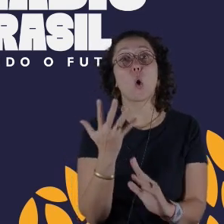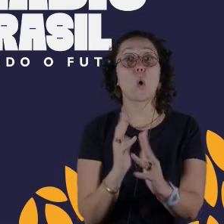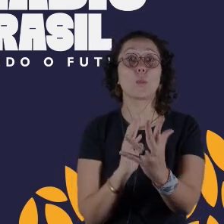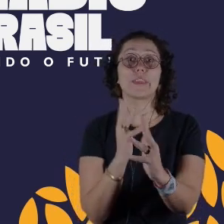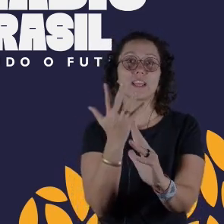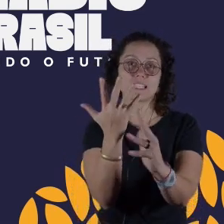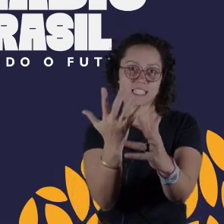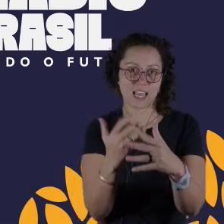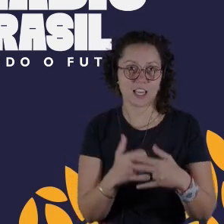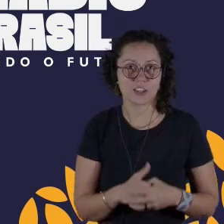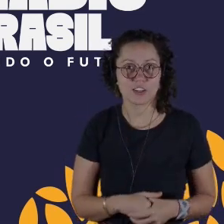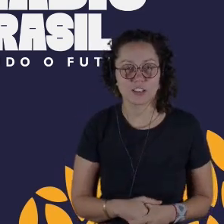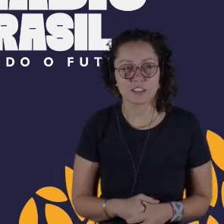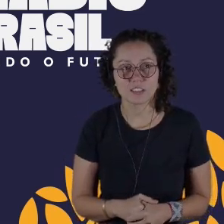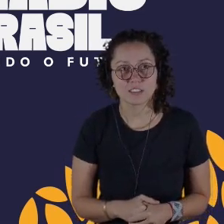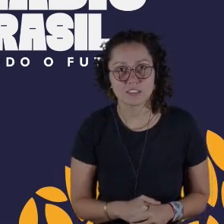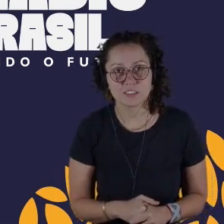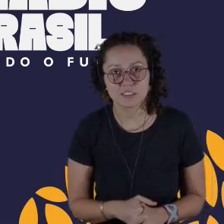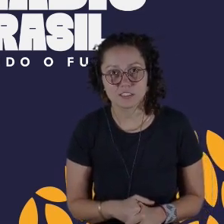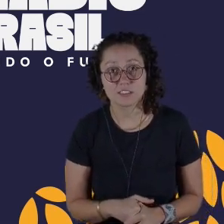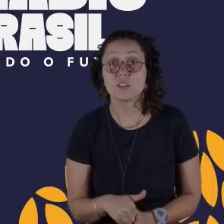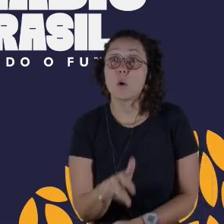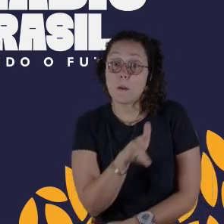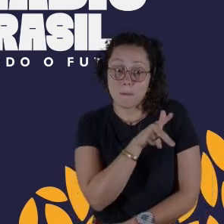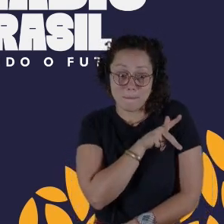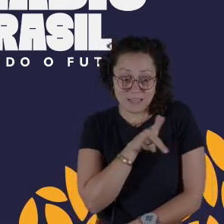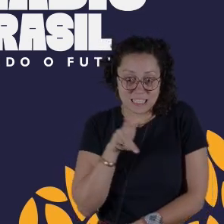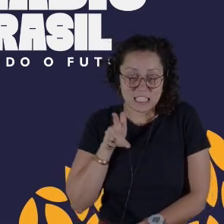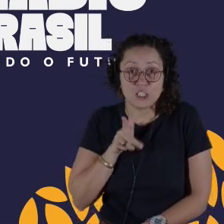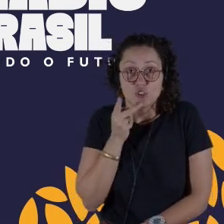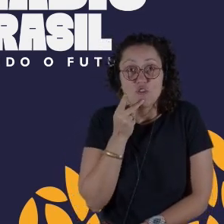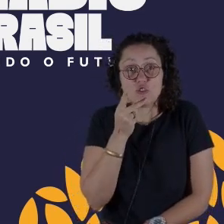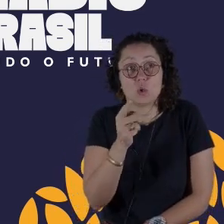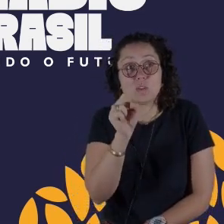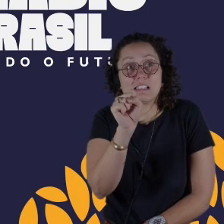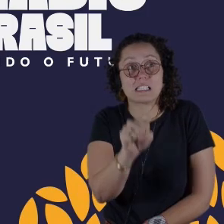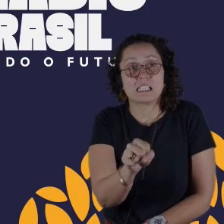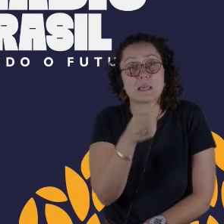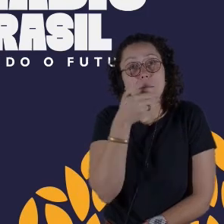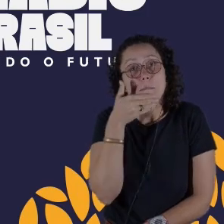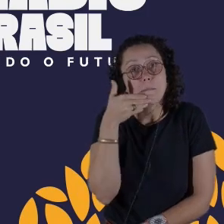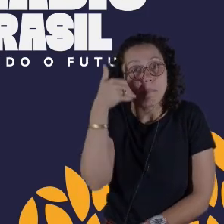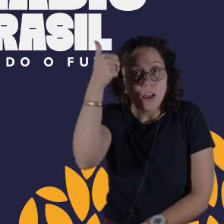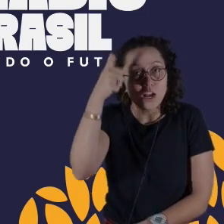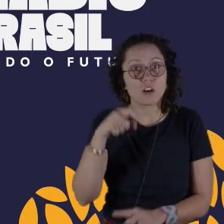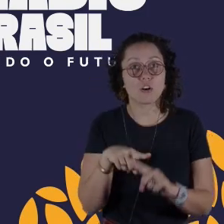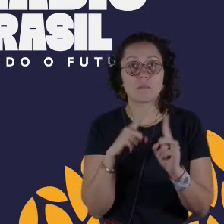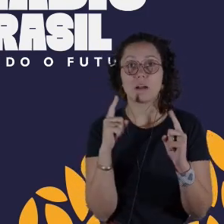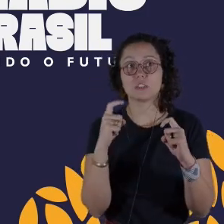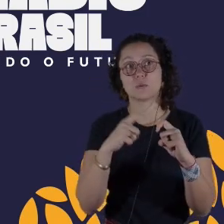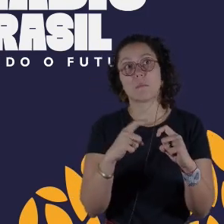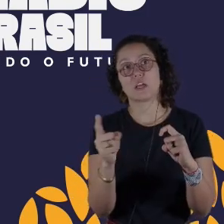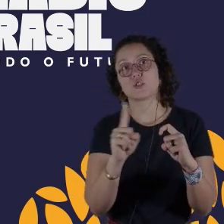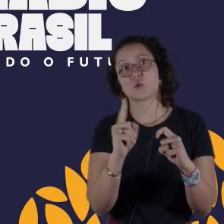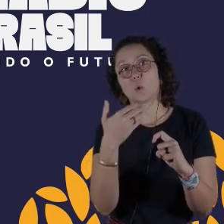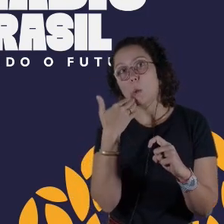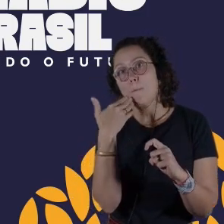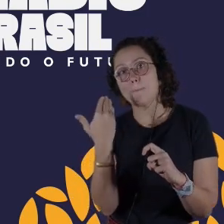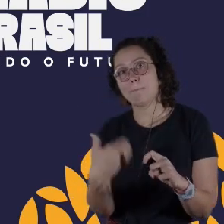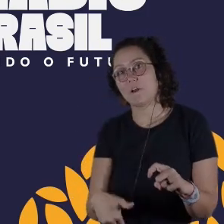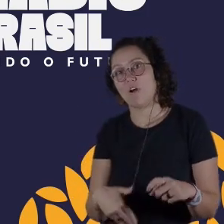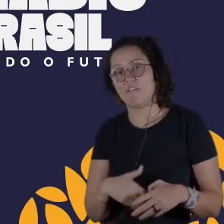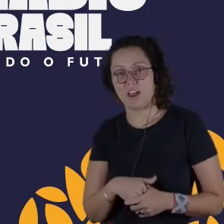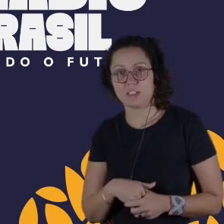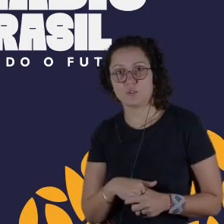é patient report, é paciente que diz que está melhor. Mas o médico não consegue demonstrar essa melhoria.